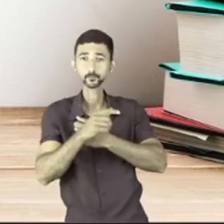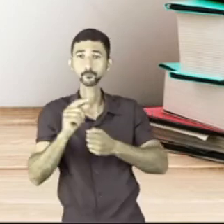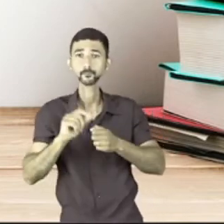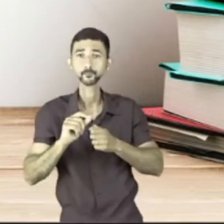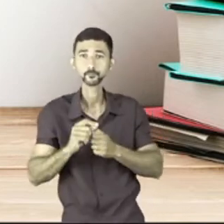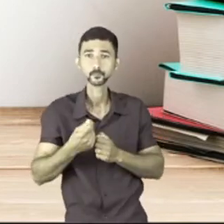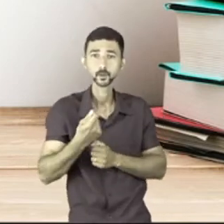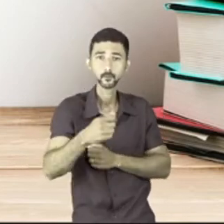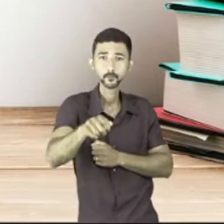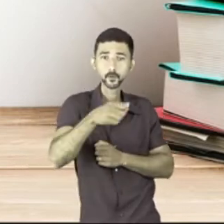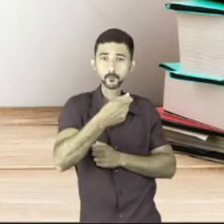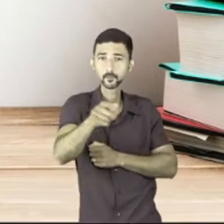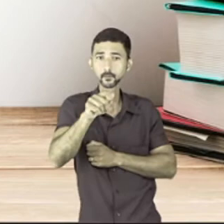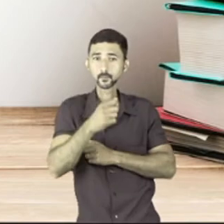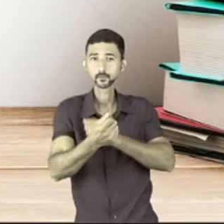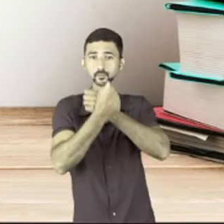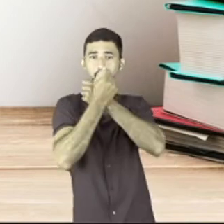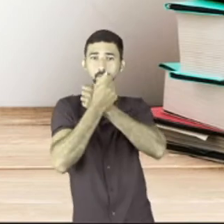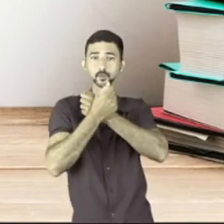próprio florete.